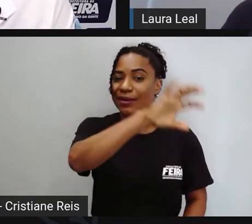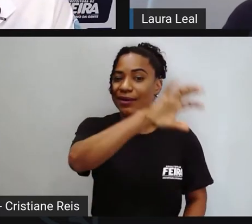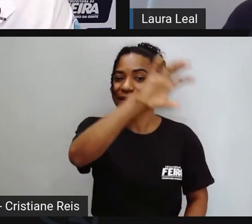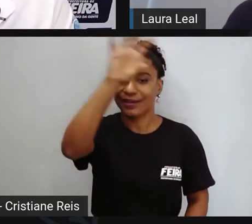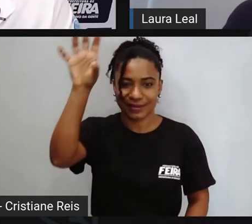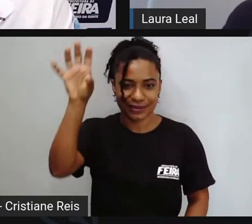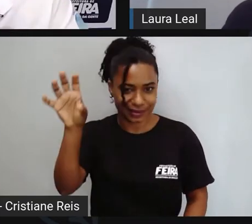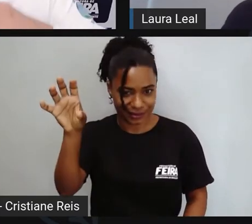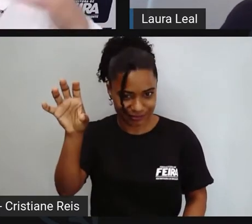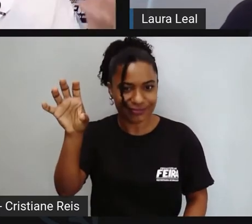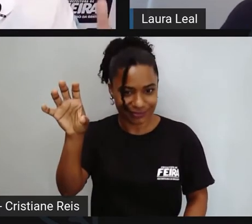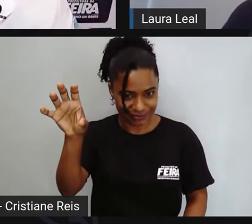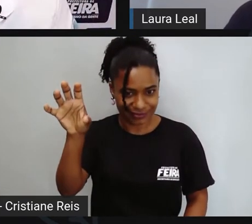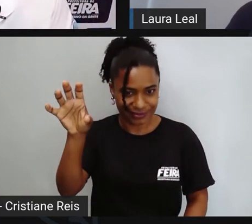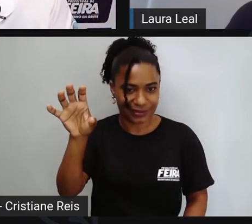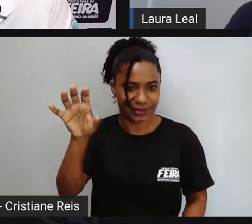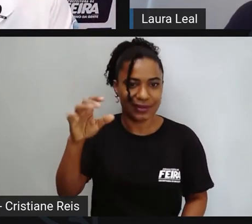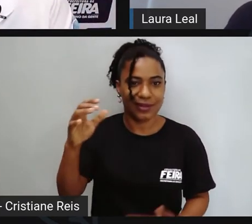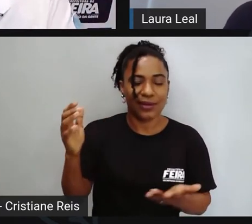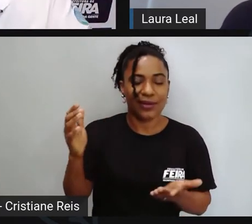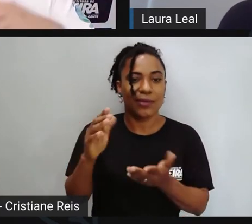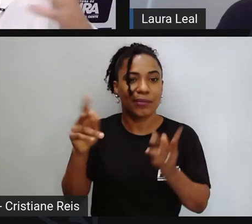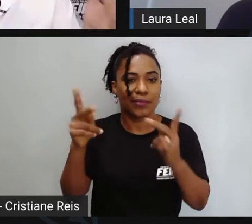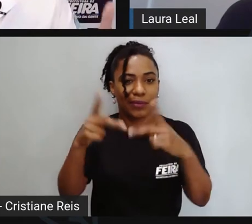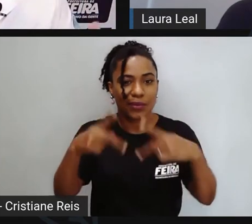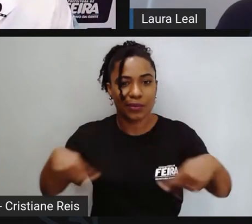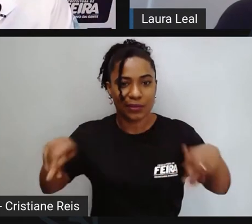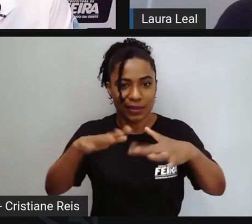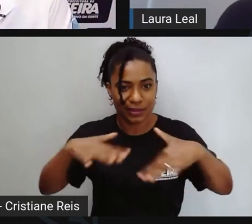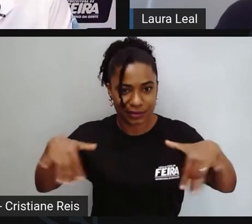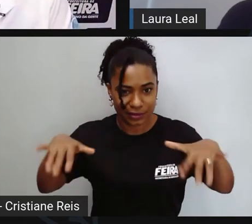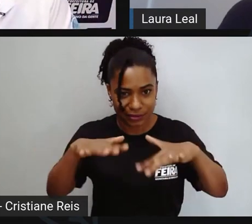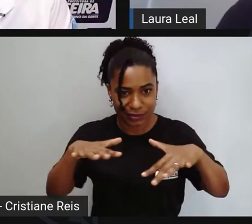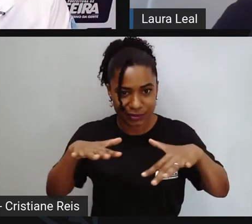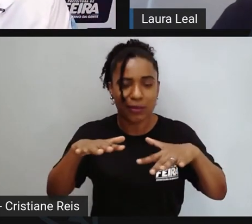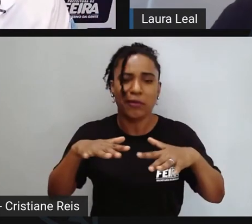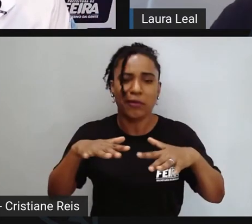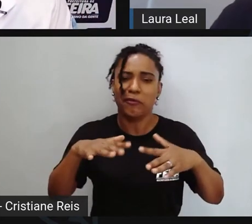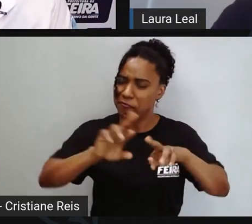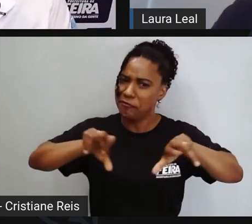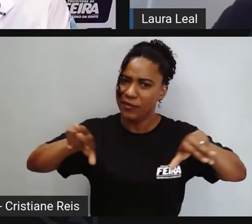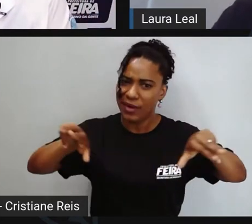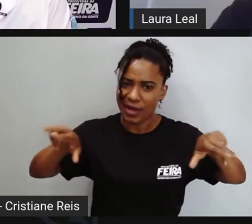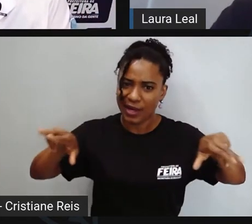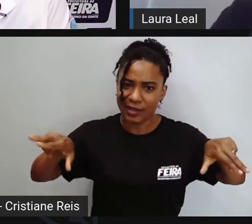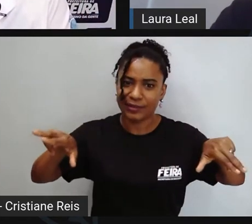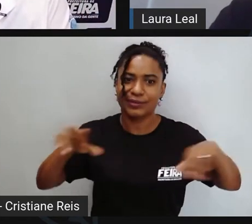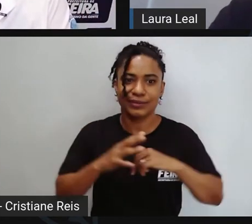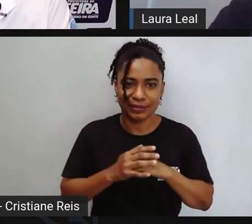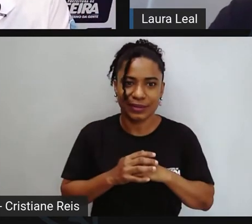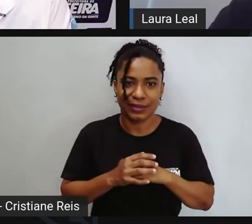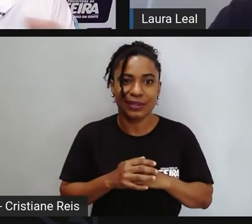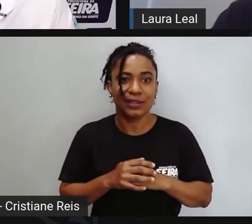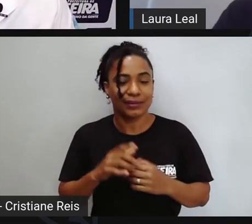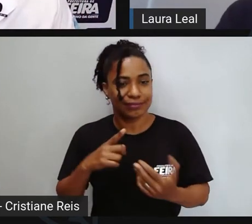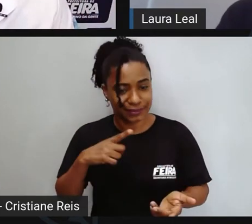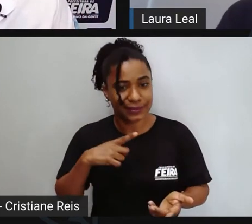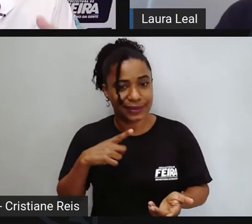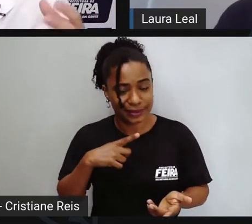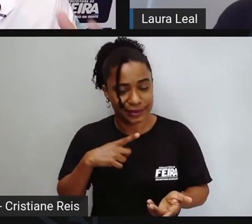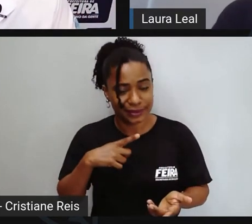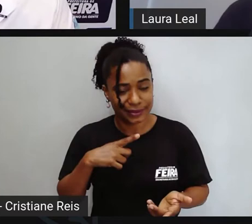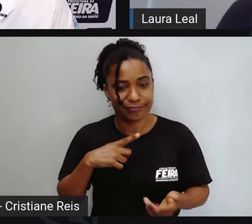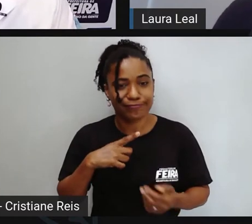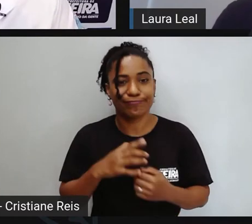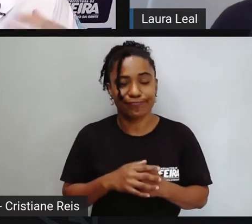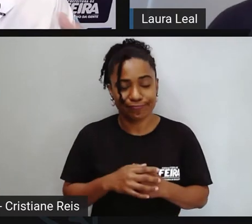locais, muitas outras populações, por motivos diversos, têm uma certa aversão ao Nordeste. E nós estamos falando